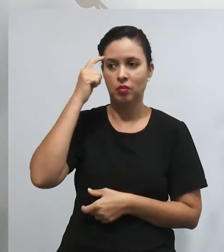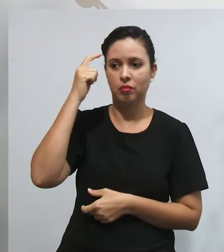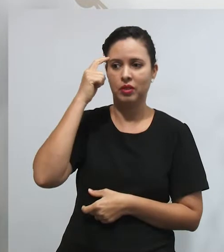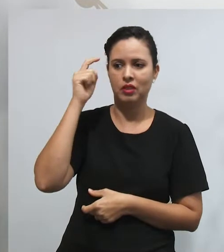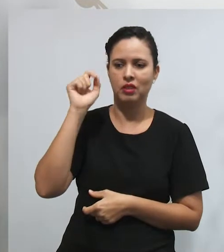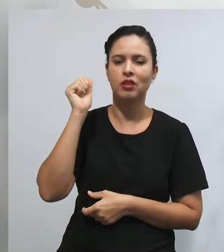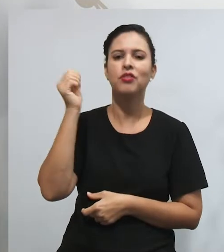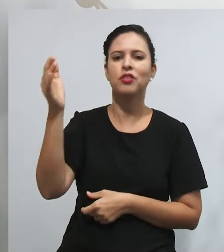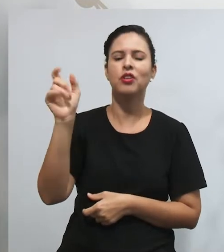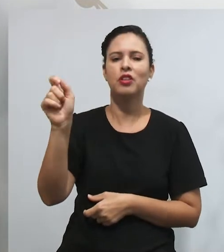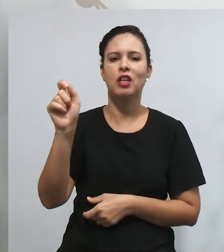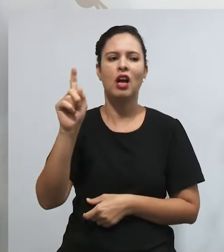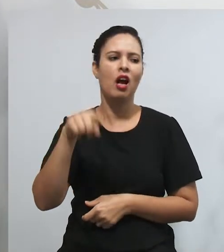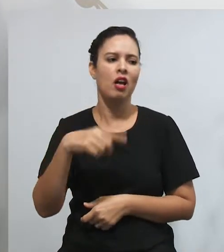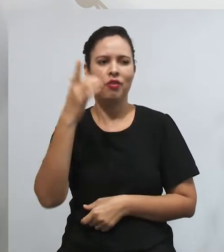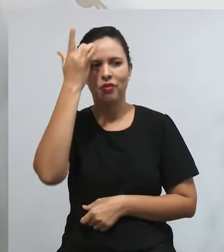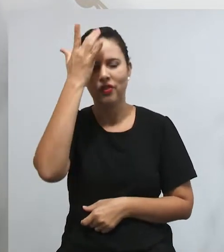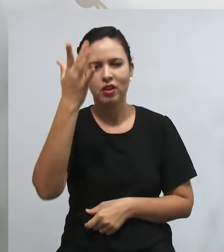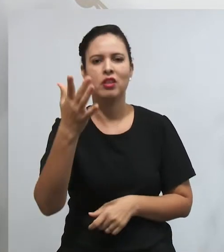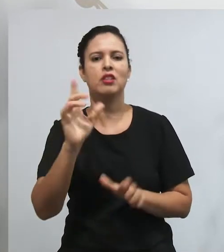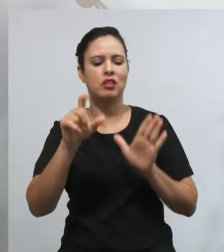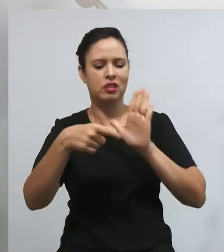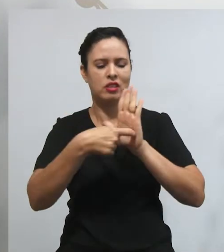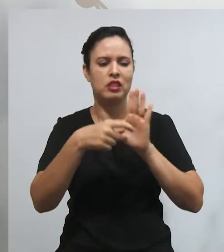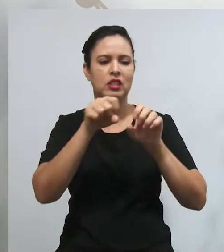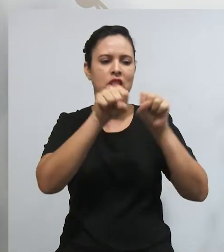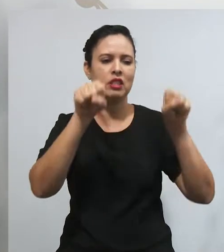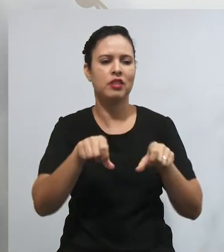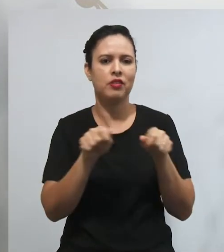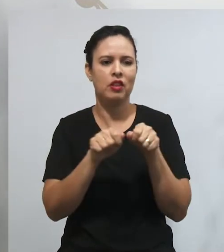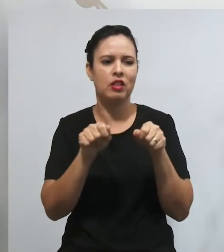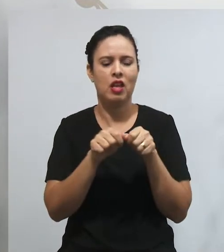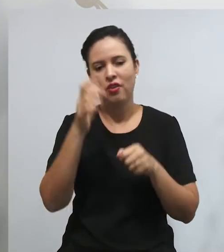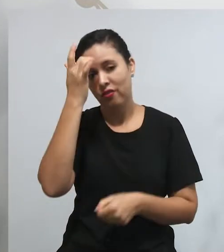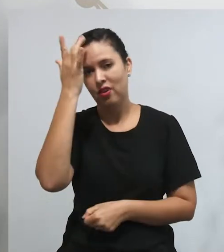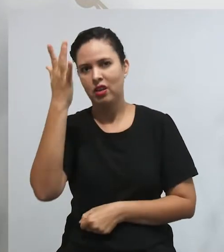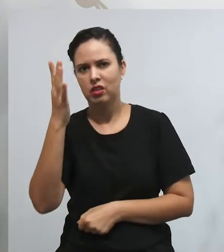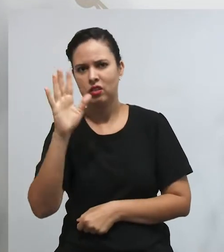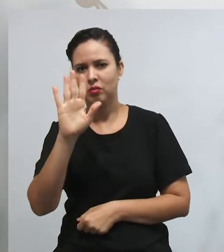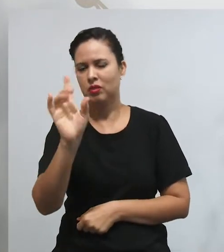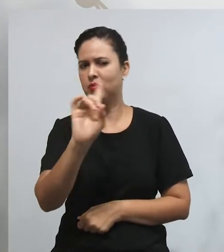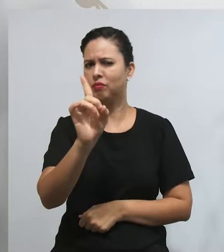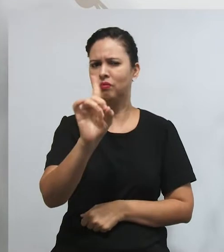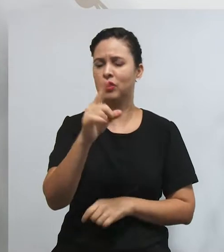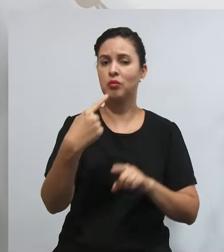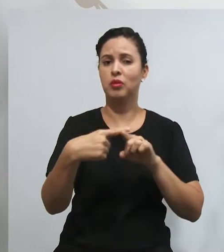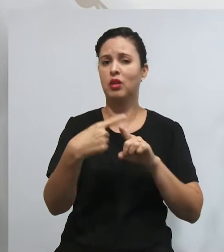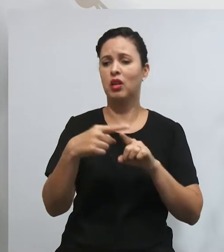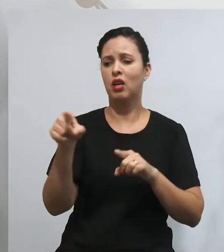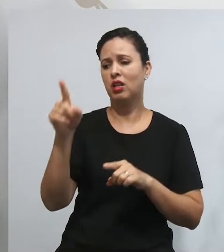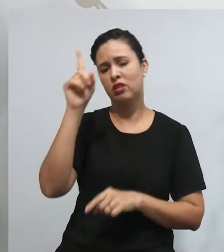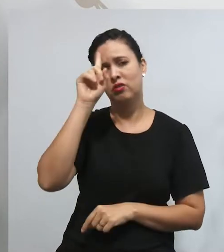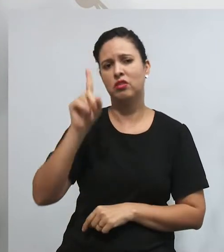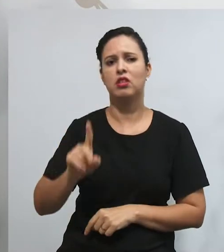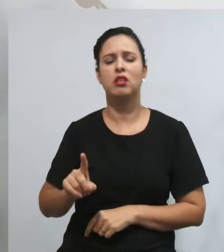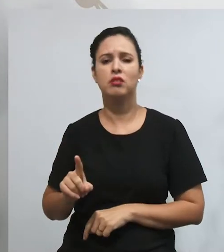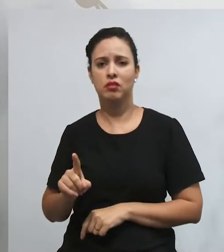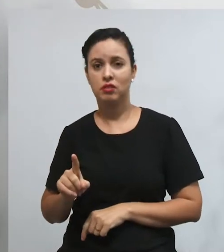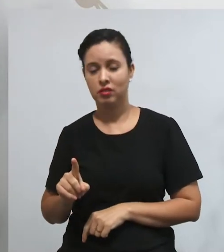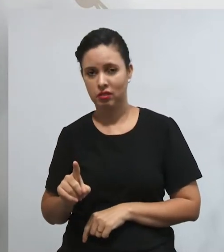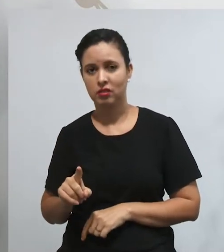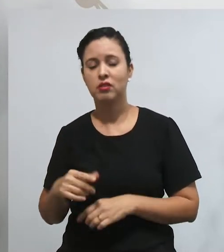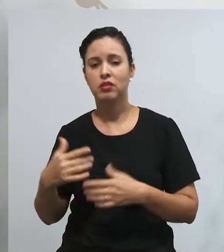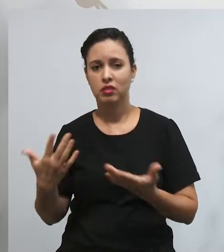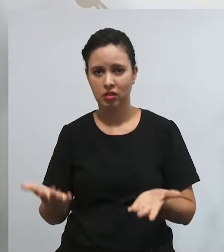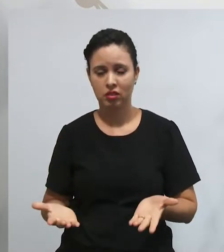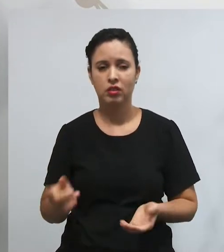sistema porque ele está ali no computador e as pessoas não conseguem ter uma ideia, né, da complexidade que tem um sistema. Então, para vocês